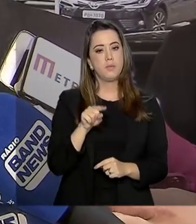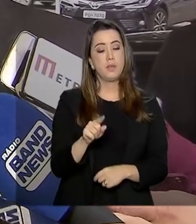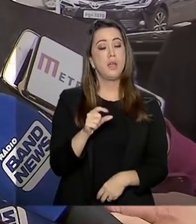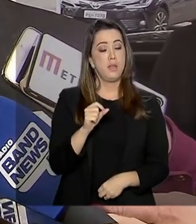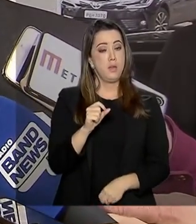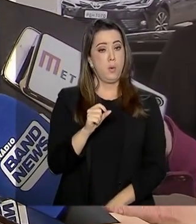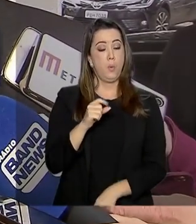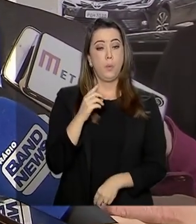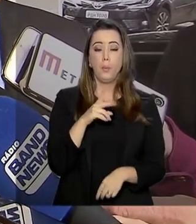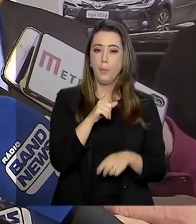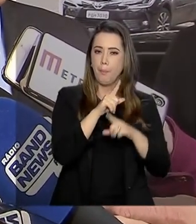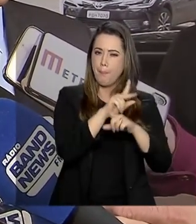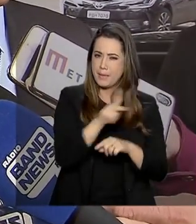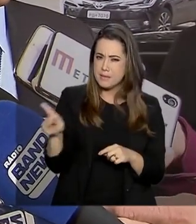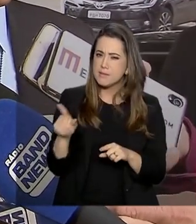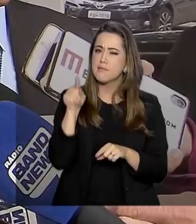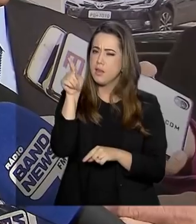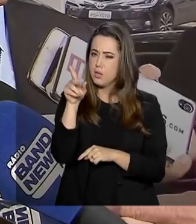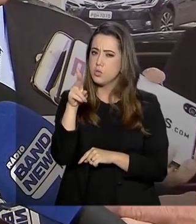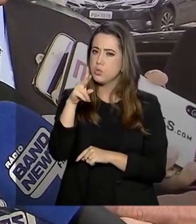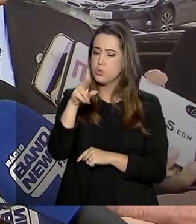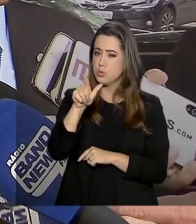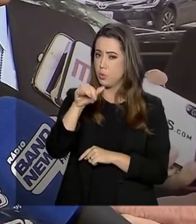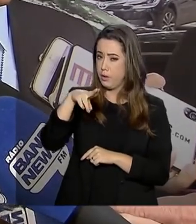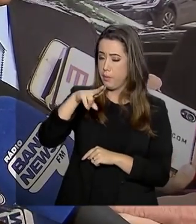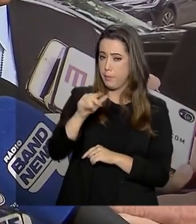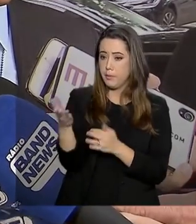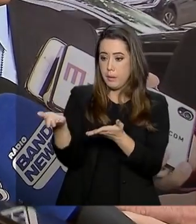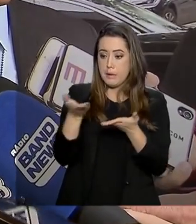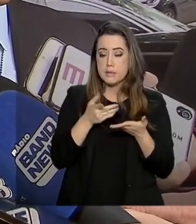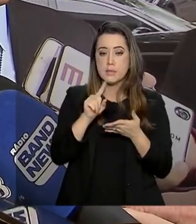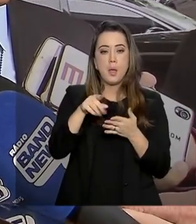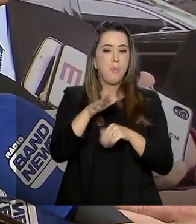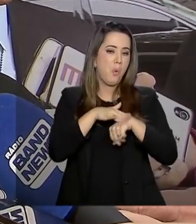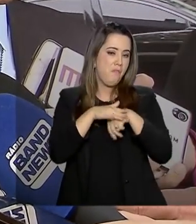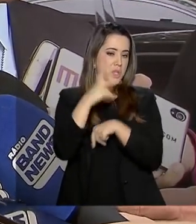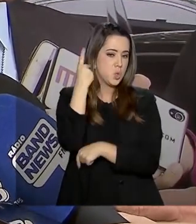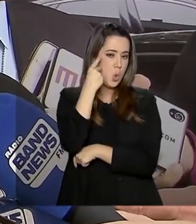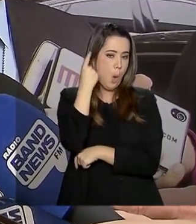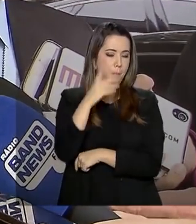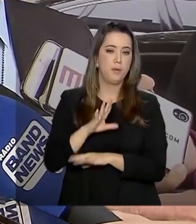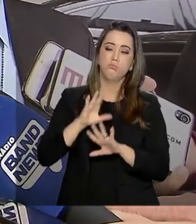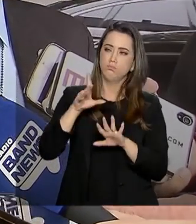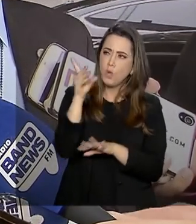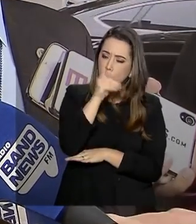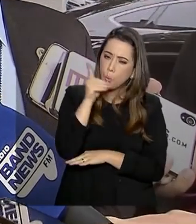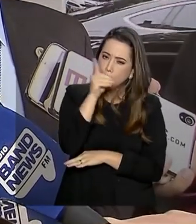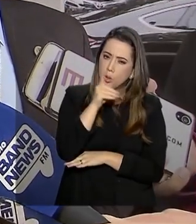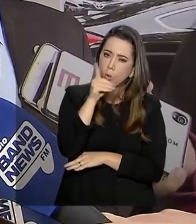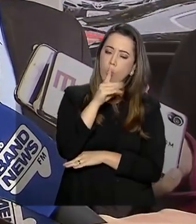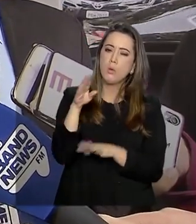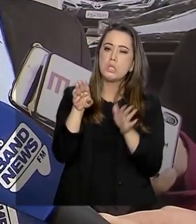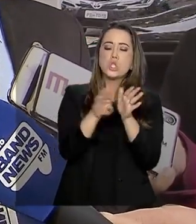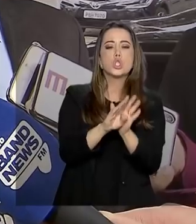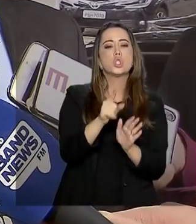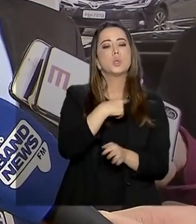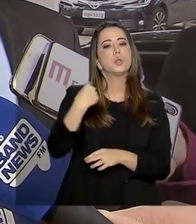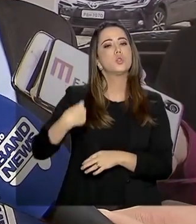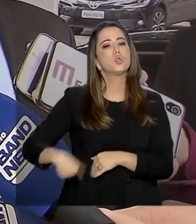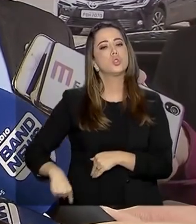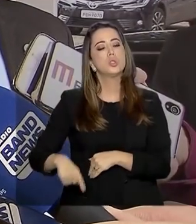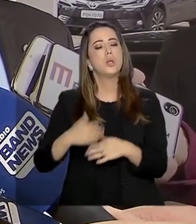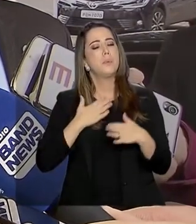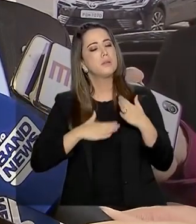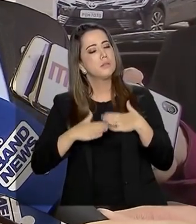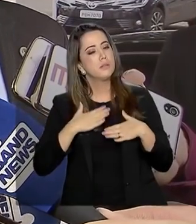conversa trivial, normal. Domingo de manhã a gente chega na China, aí é aquele dia pra recuperar o fuso horário. E a partir de